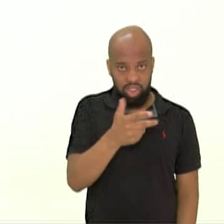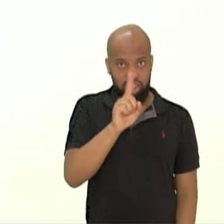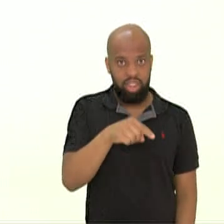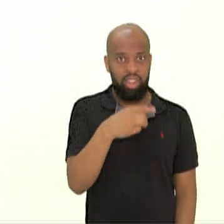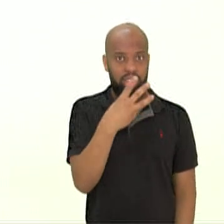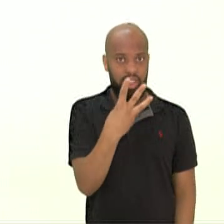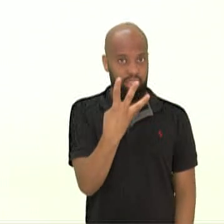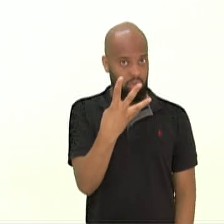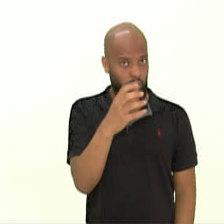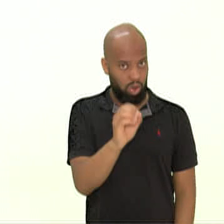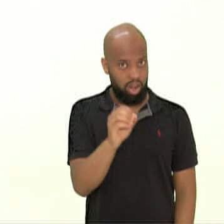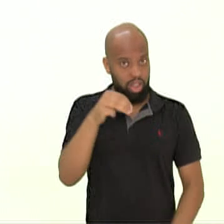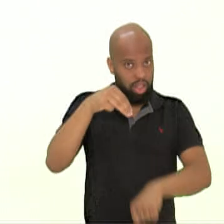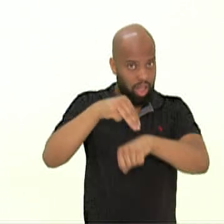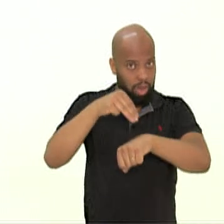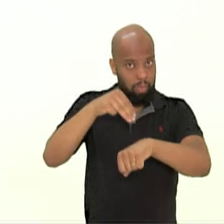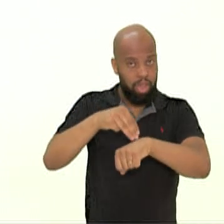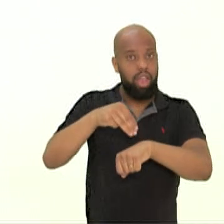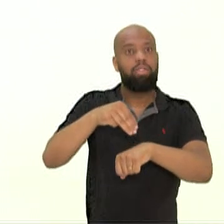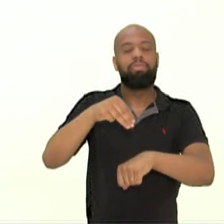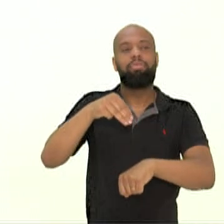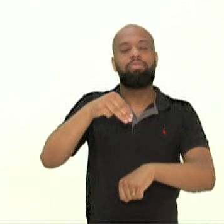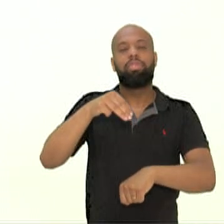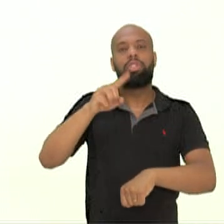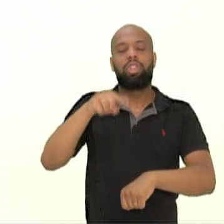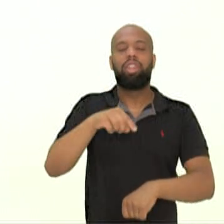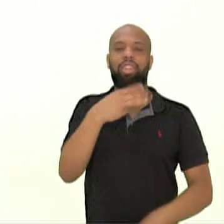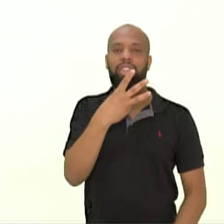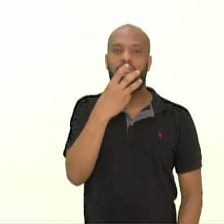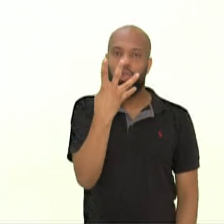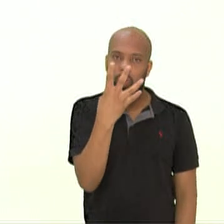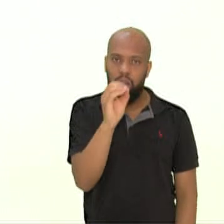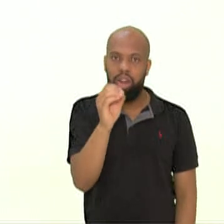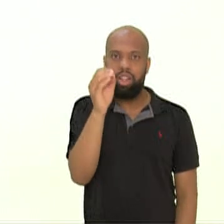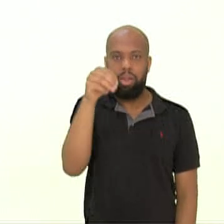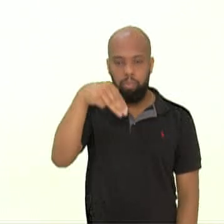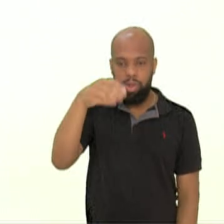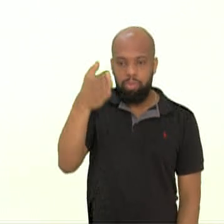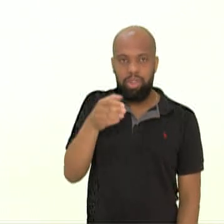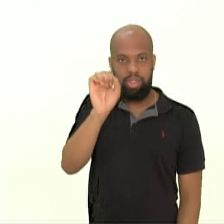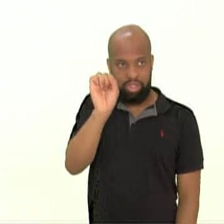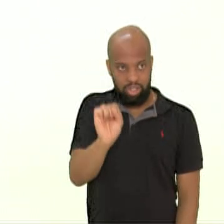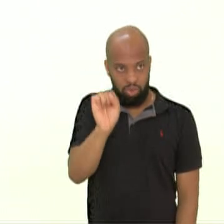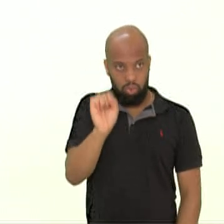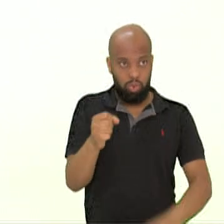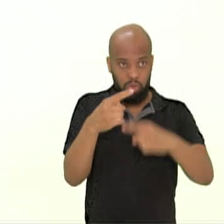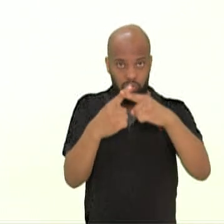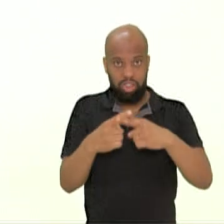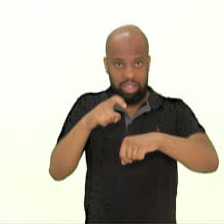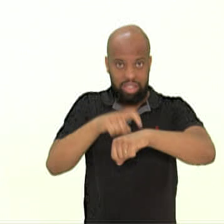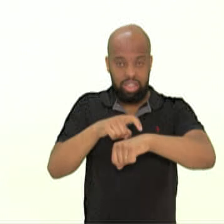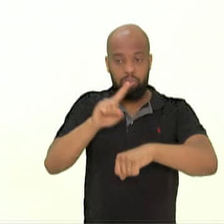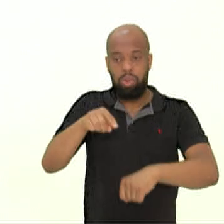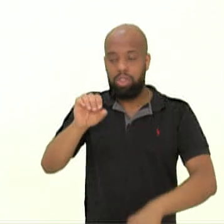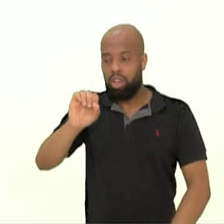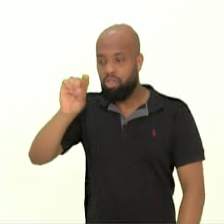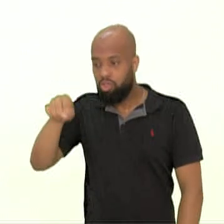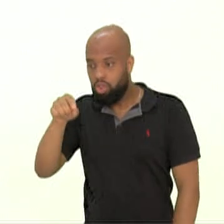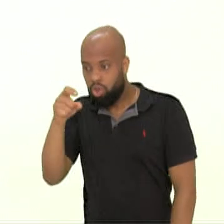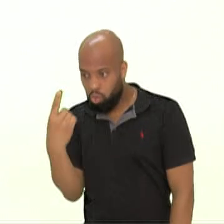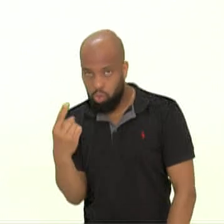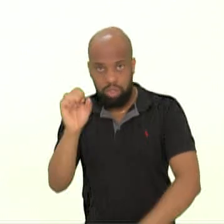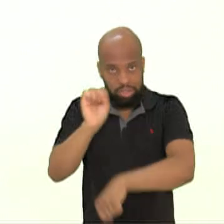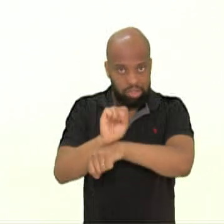como 340 metros por segundo, multiplicado então pelo tempo, que é de 0,1 segundo, ao fazer